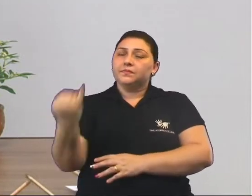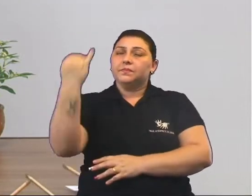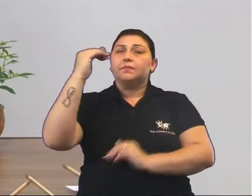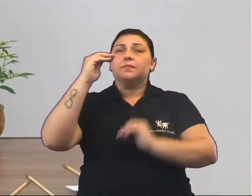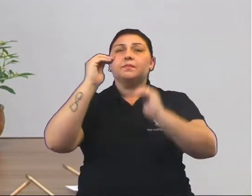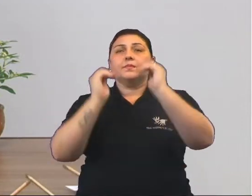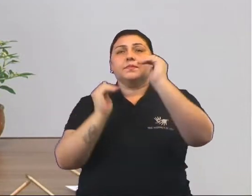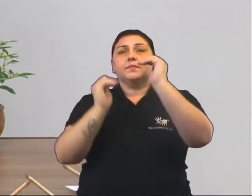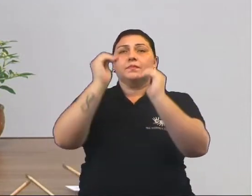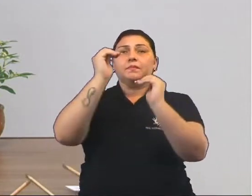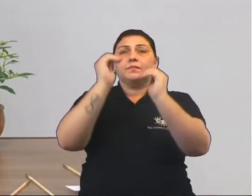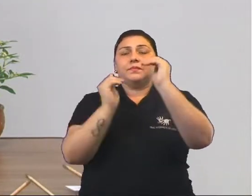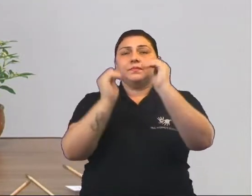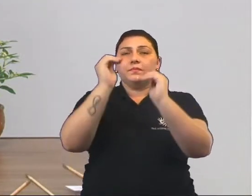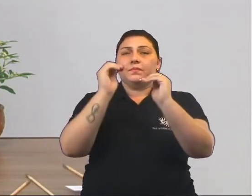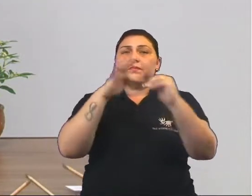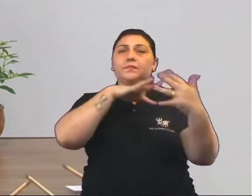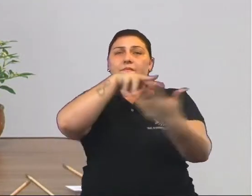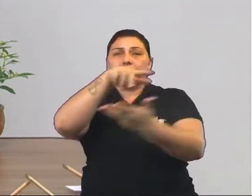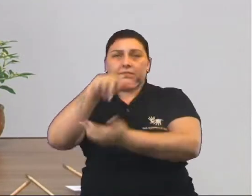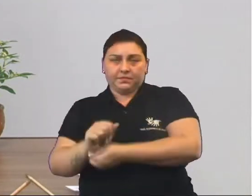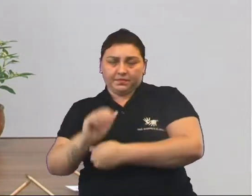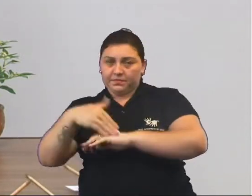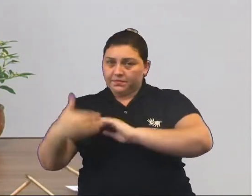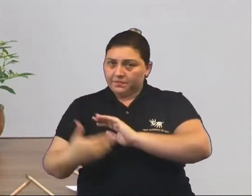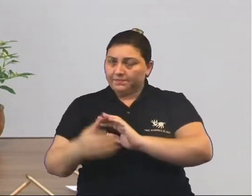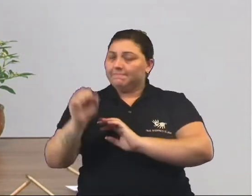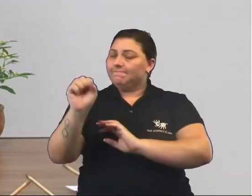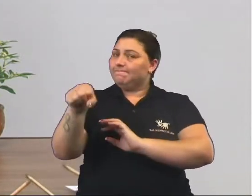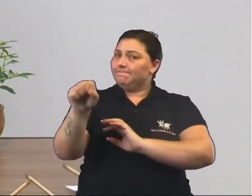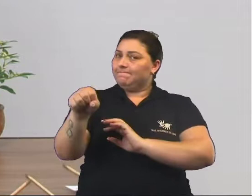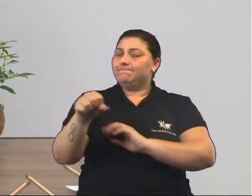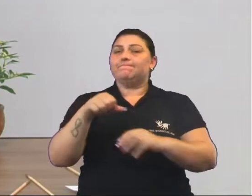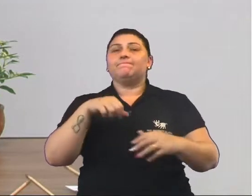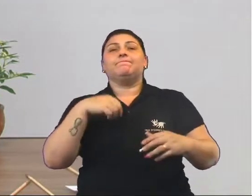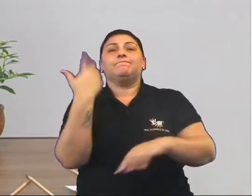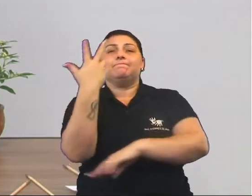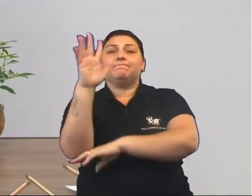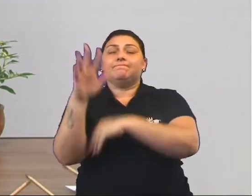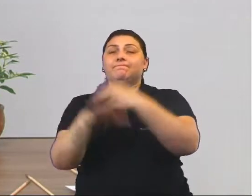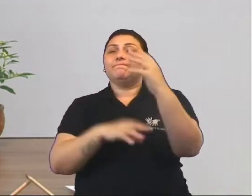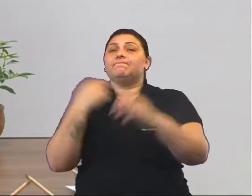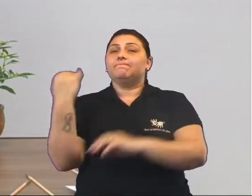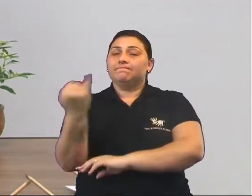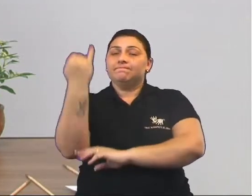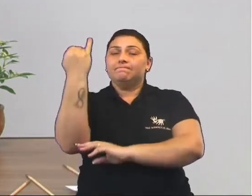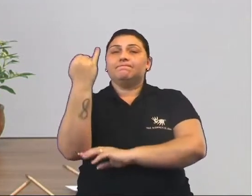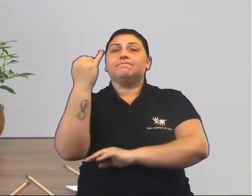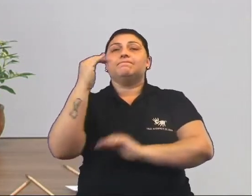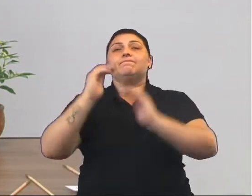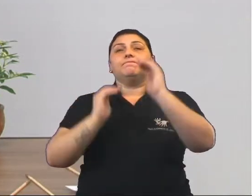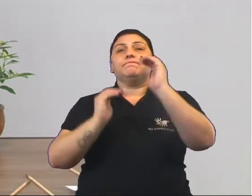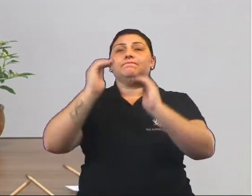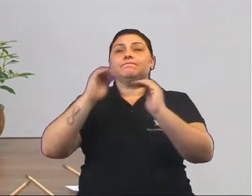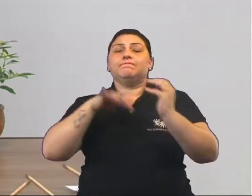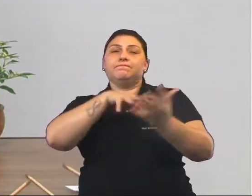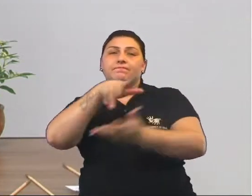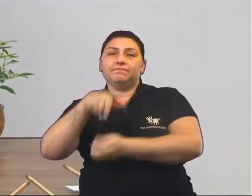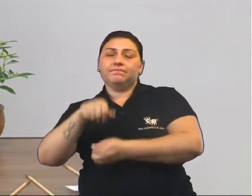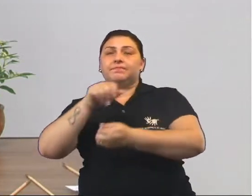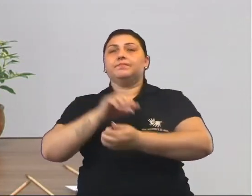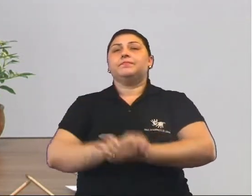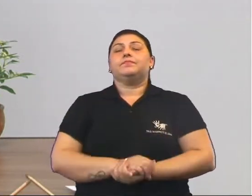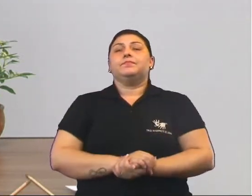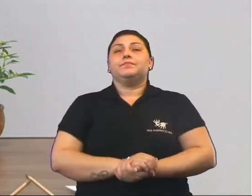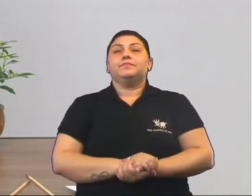o equilíbrio de toda a Terra? Sim, as plantas são essenciais para o equilíbrio de toda a